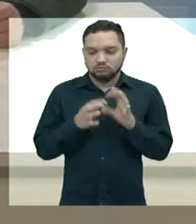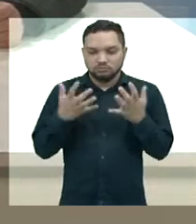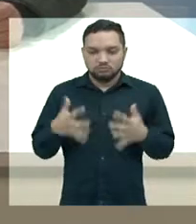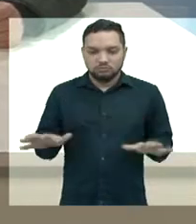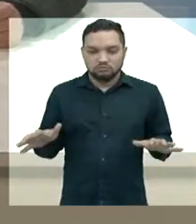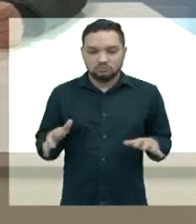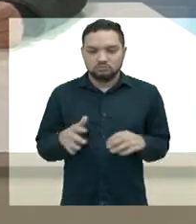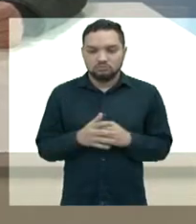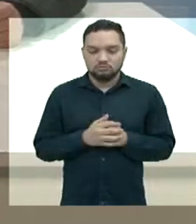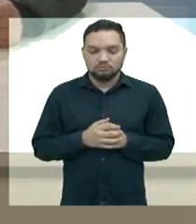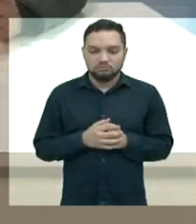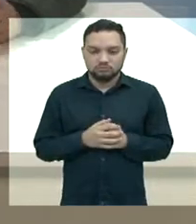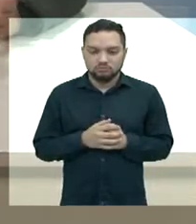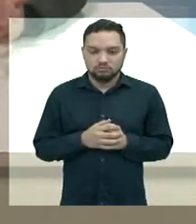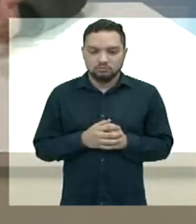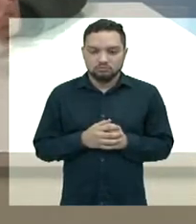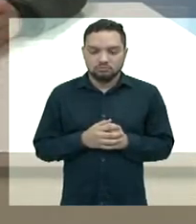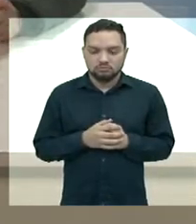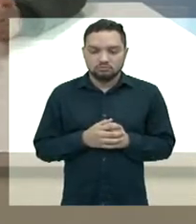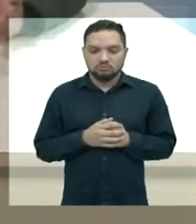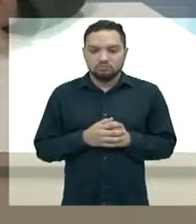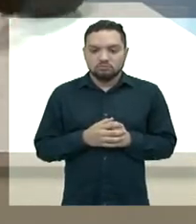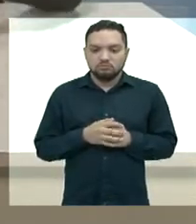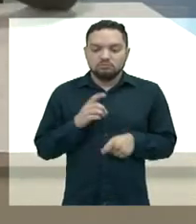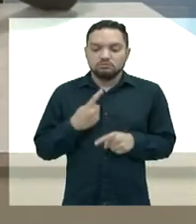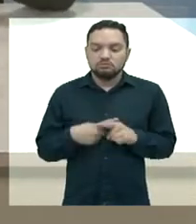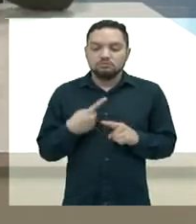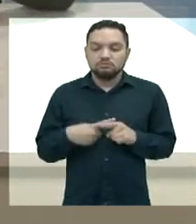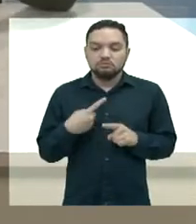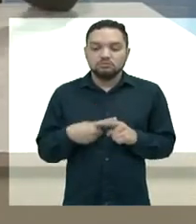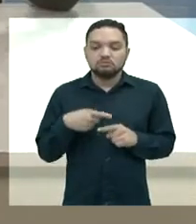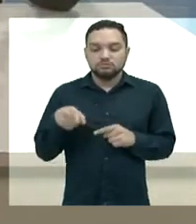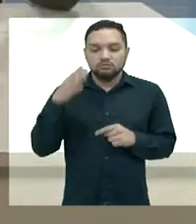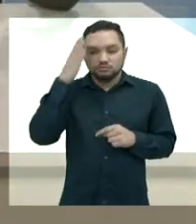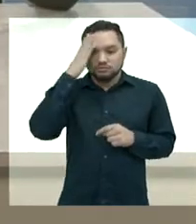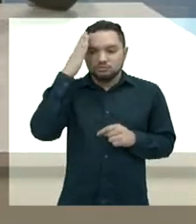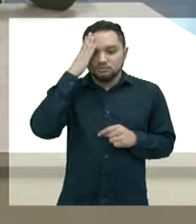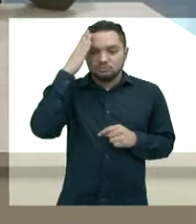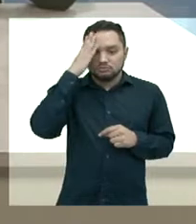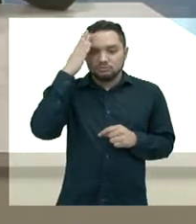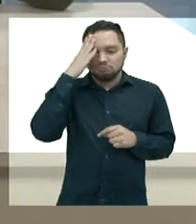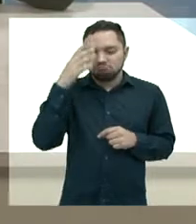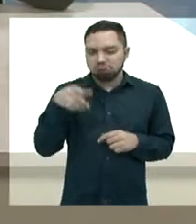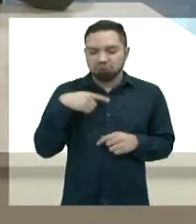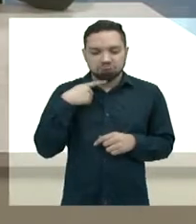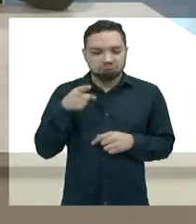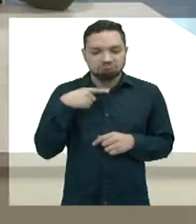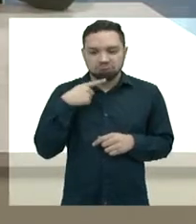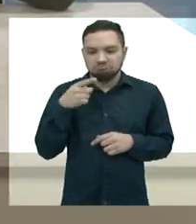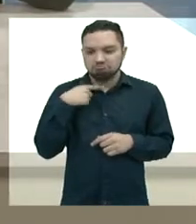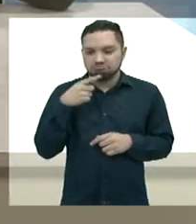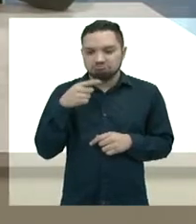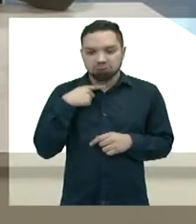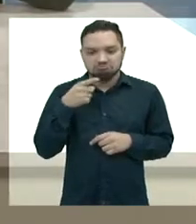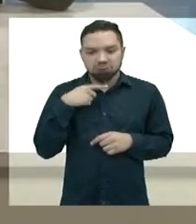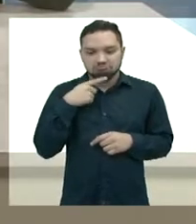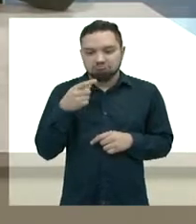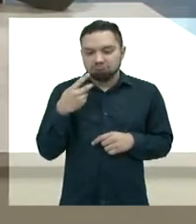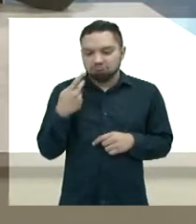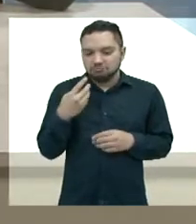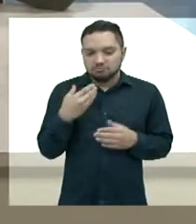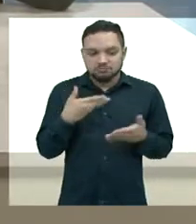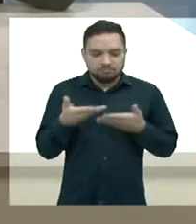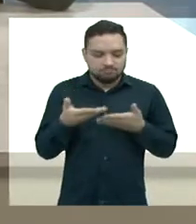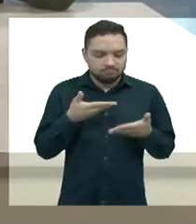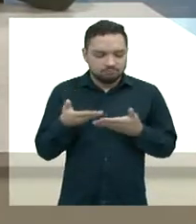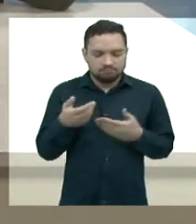que eles ficam. Eu acho que eles ficam, até porque eles têm noção que também não haveria muito espaço lá de sobrevida para eles.